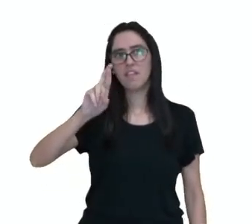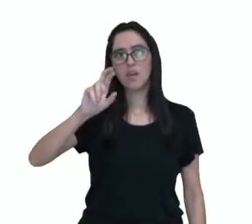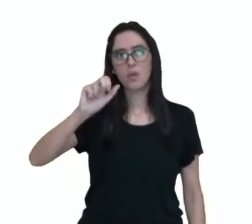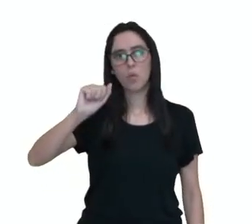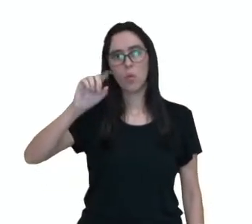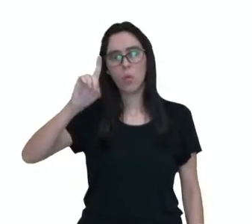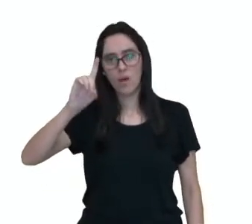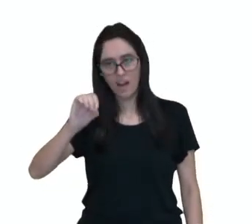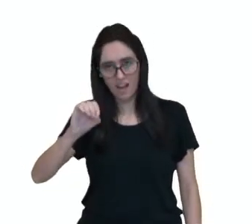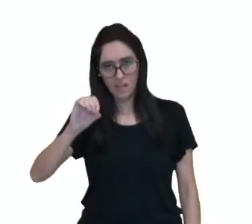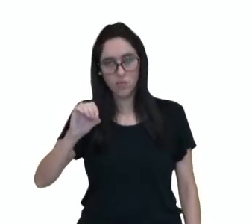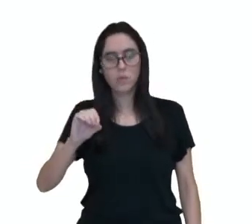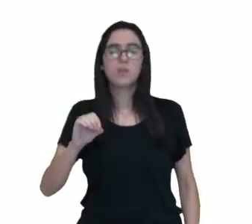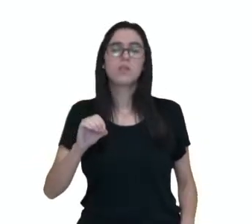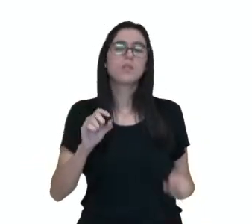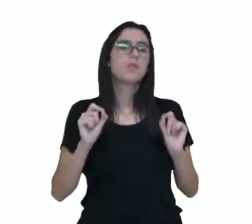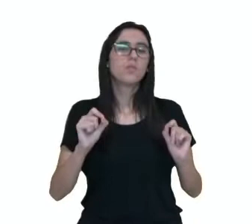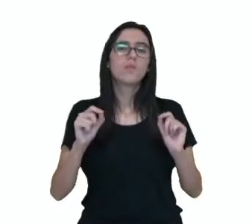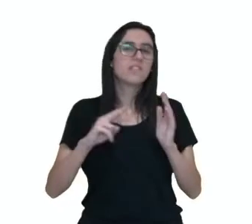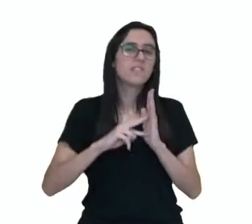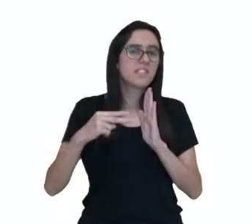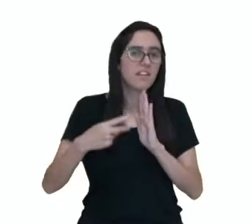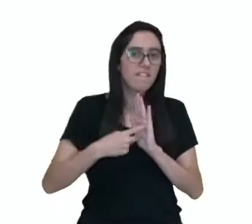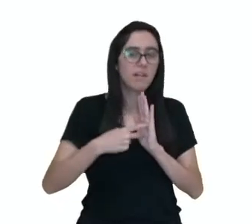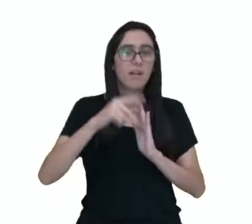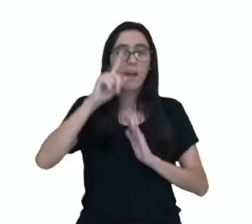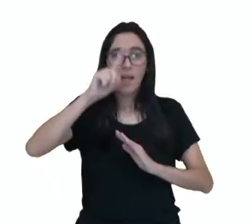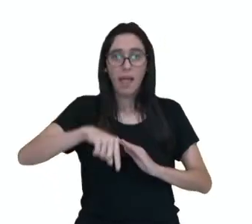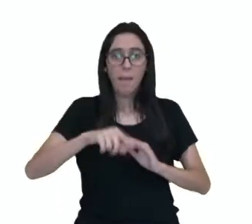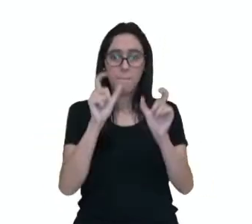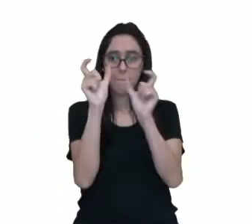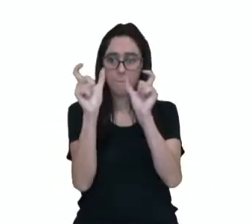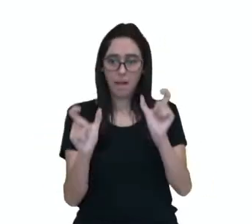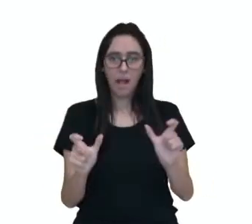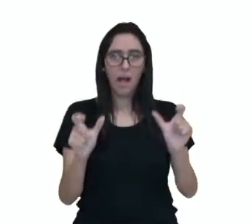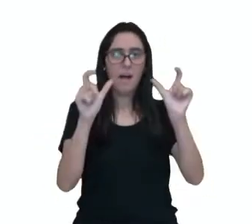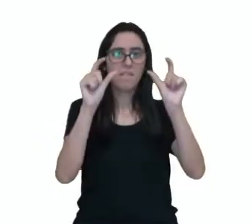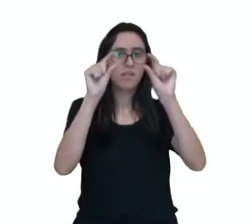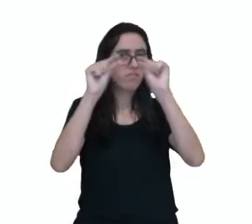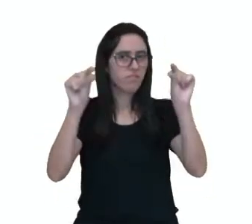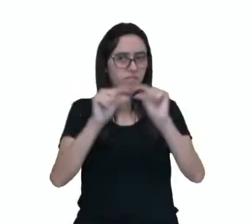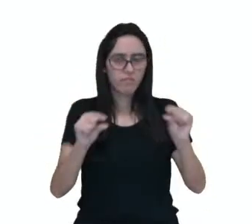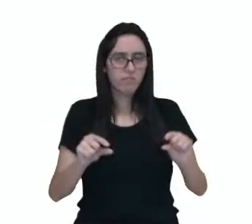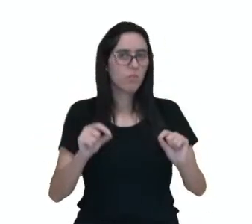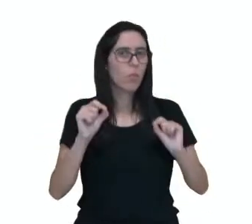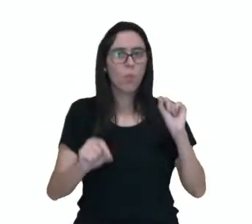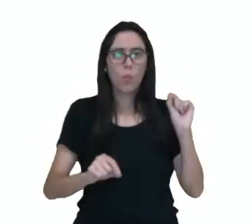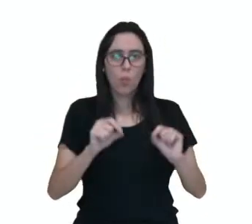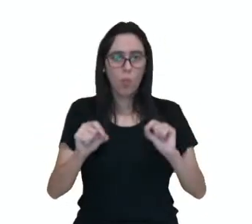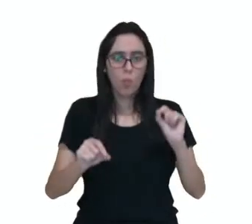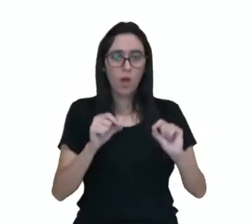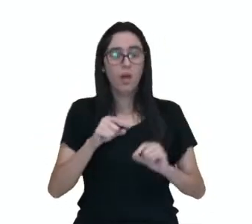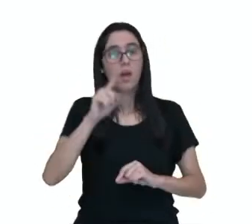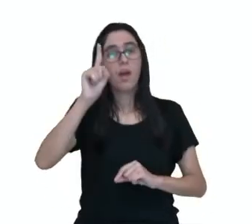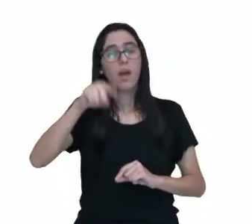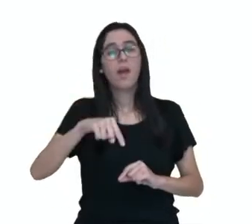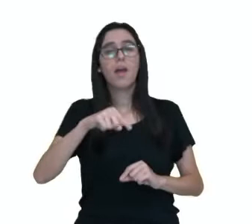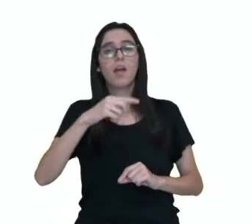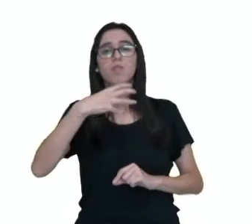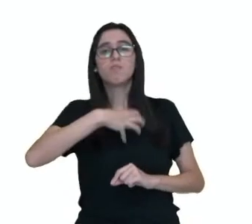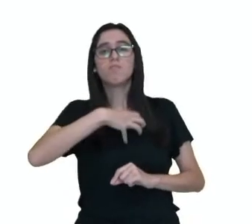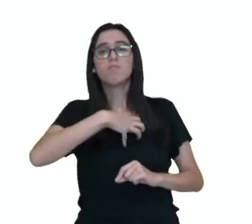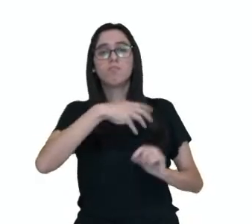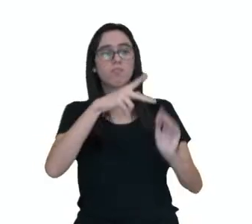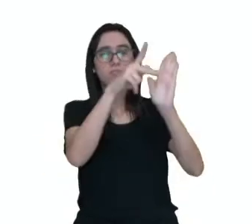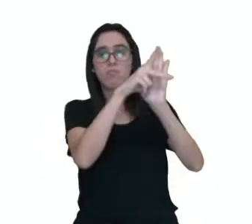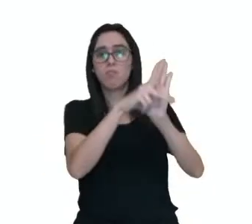chamado de conotativo, é aquele que as palavras ou expressões adquirem em situações particulares de uso, quando seu